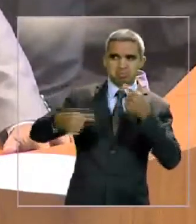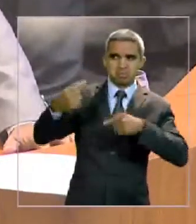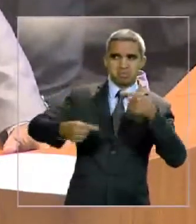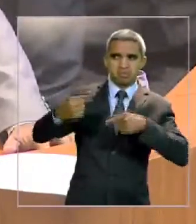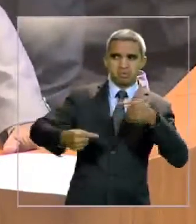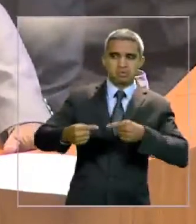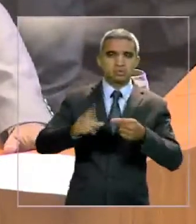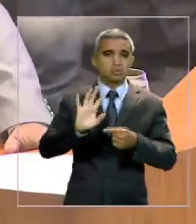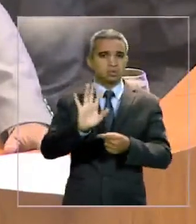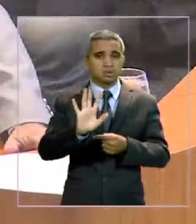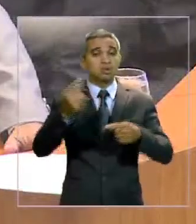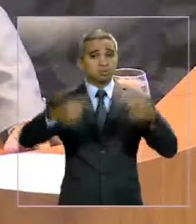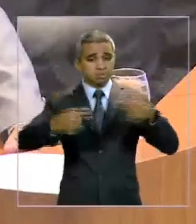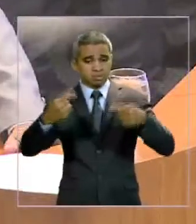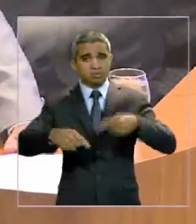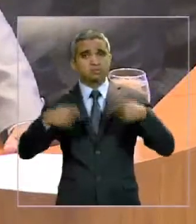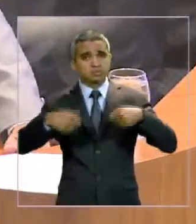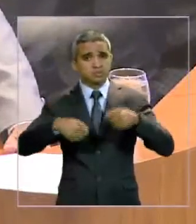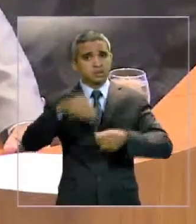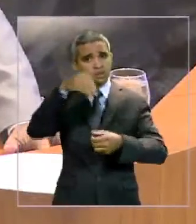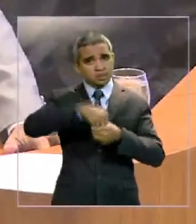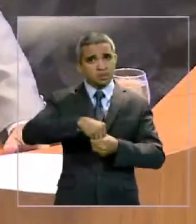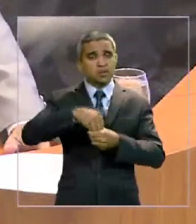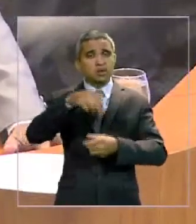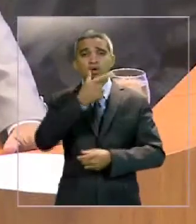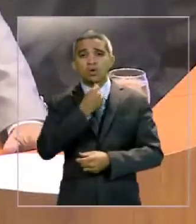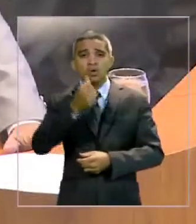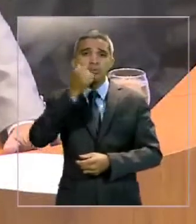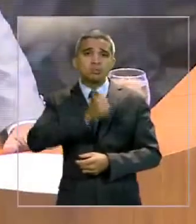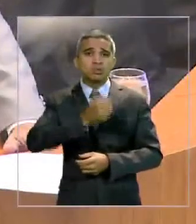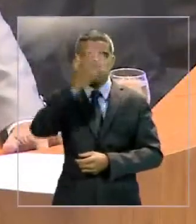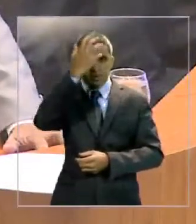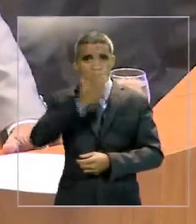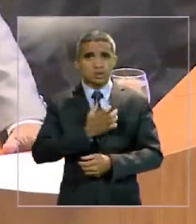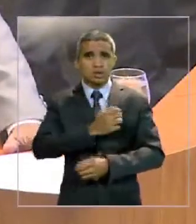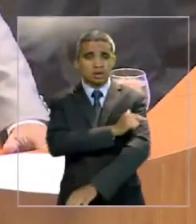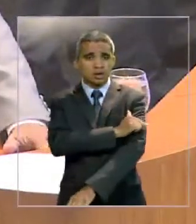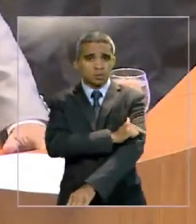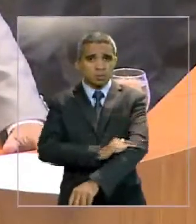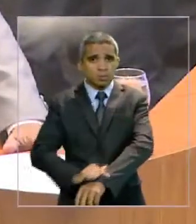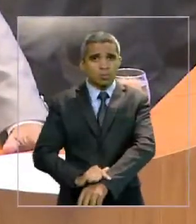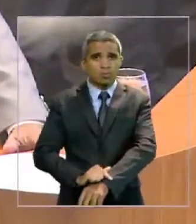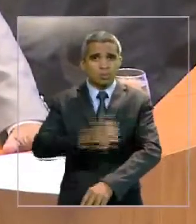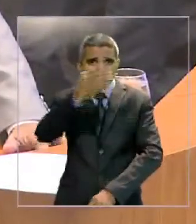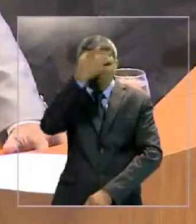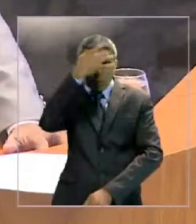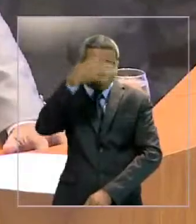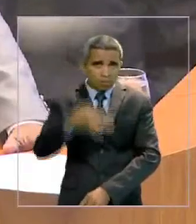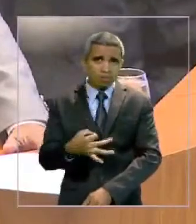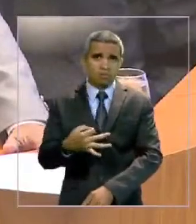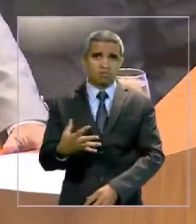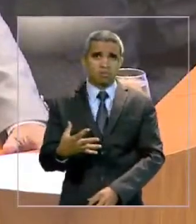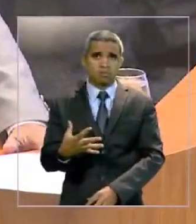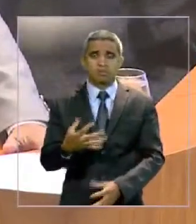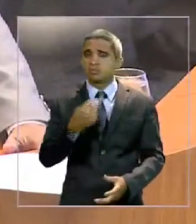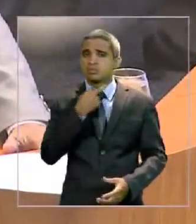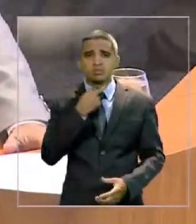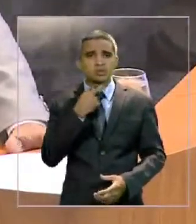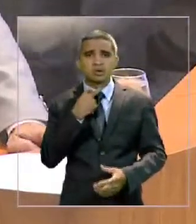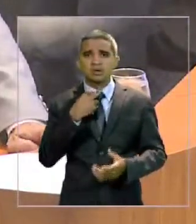das pessoas que estavam presentes, de um centro de referência ou de uma ala